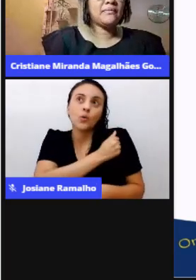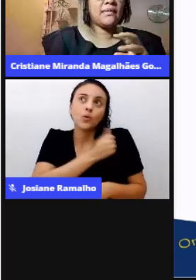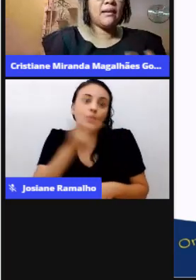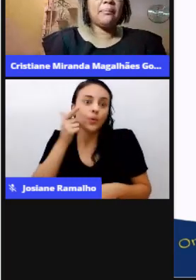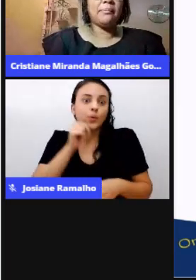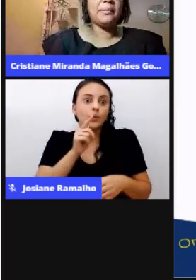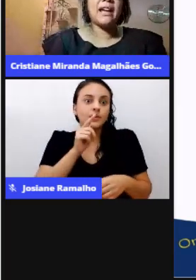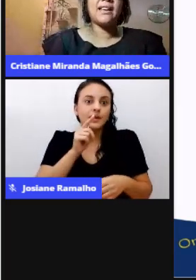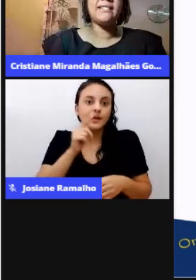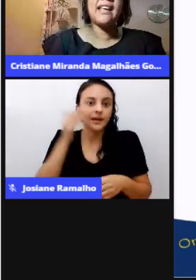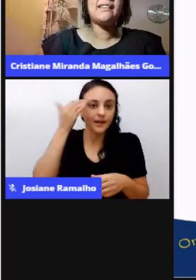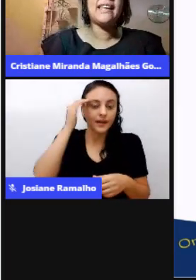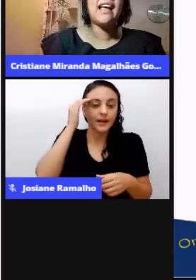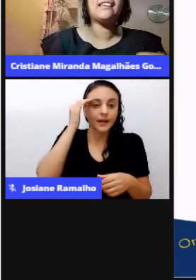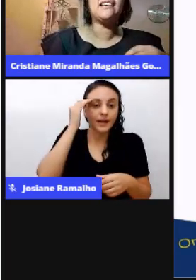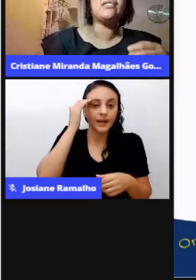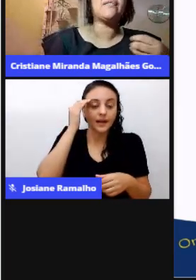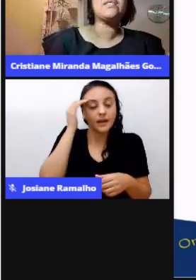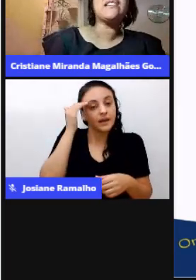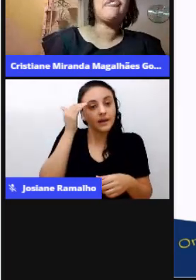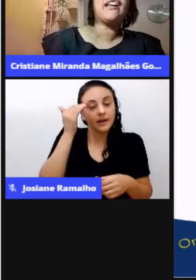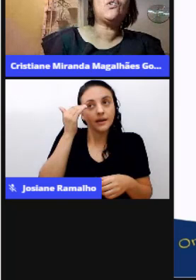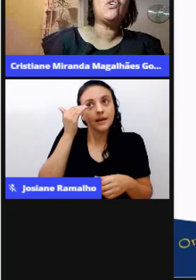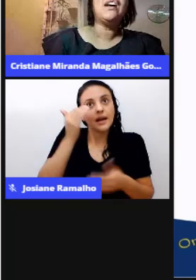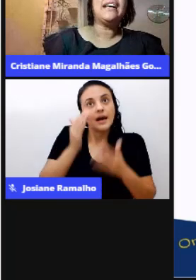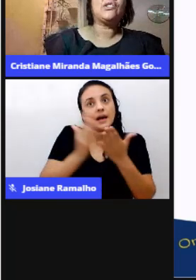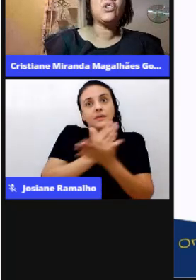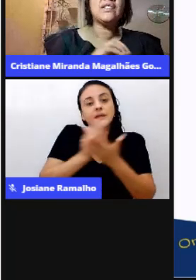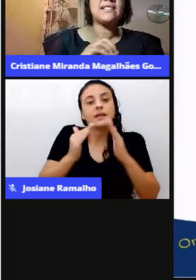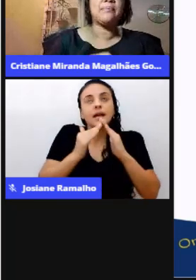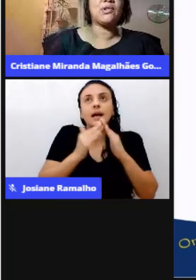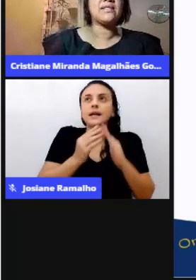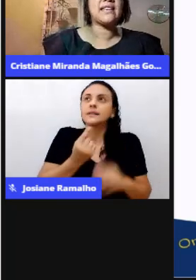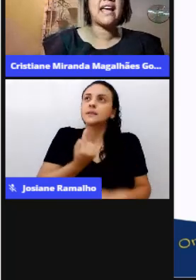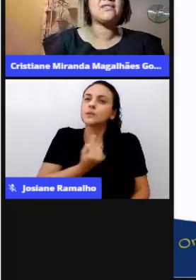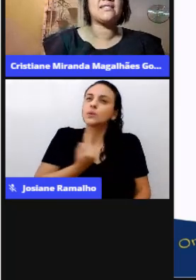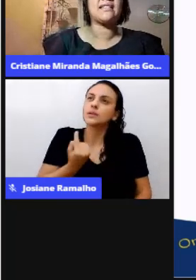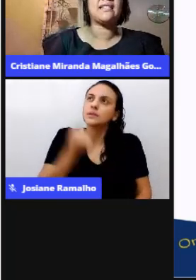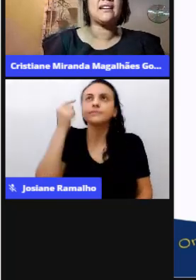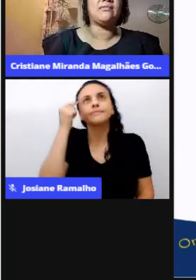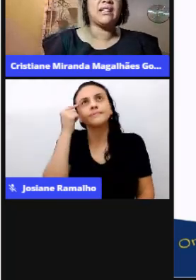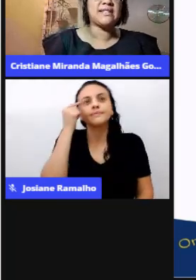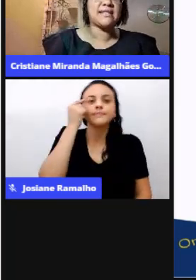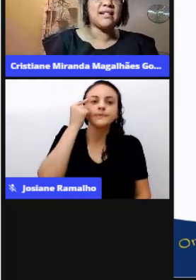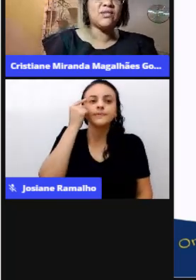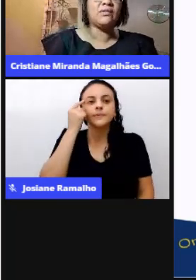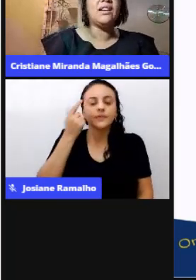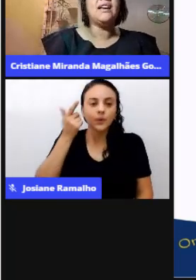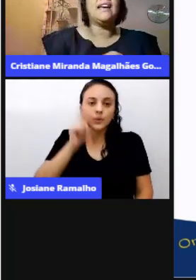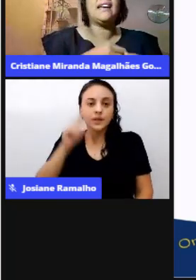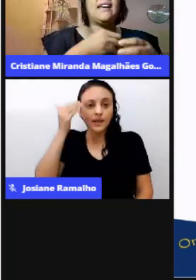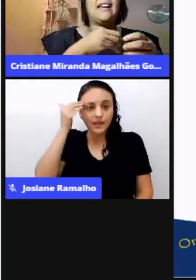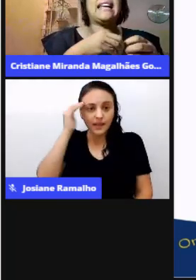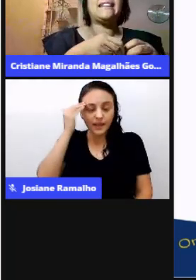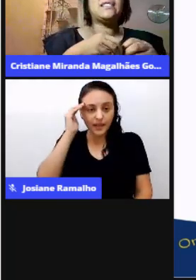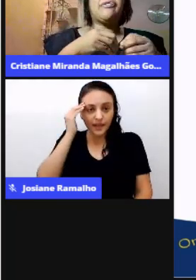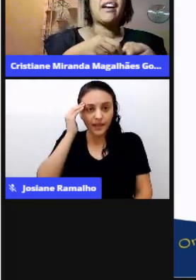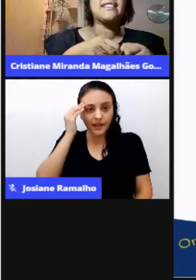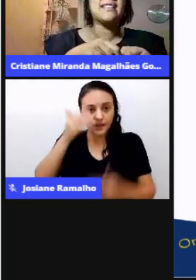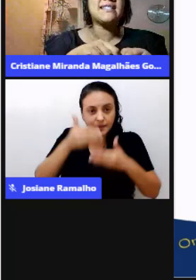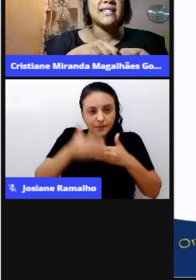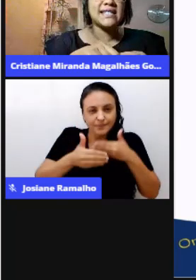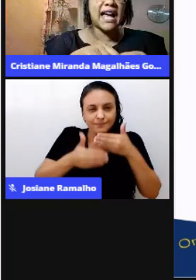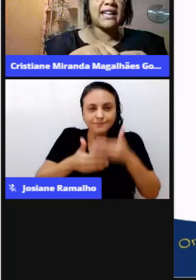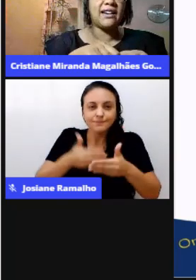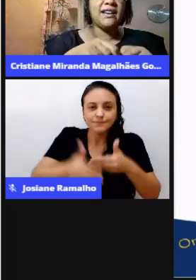dele, para entender aquilo que você falou. Todo esse processo, essa triangulação, ela se